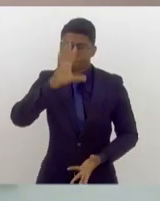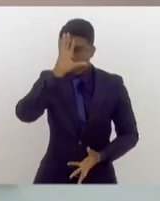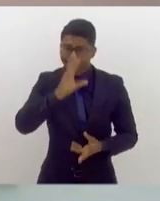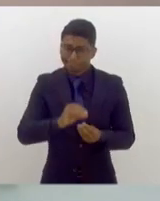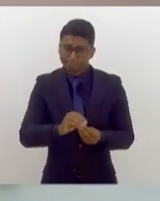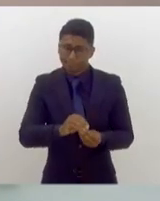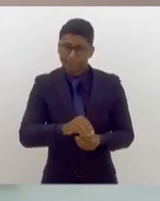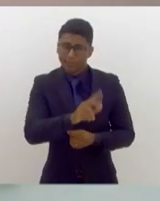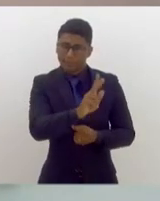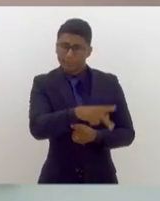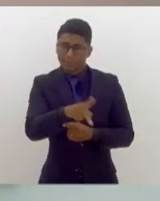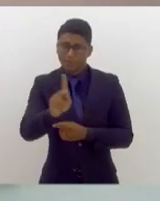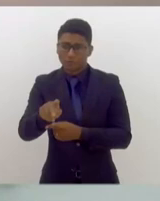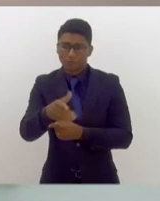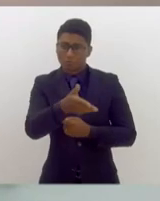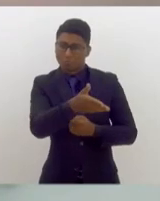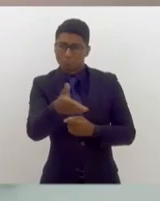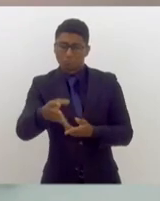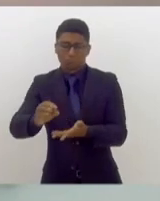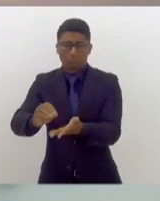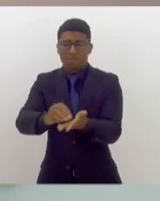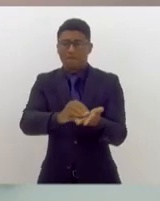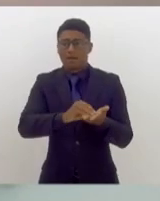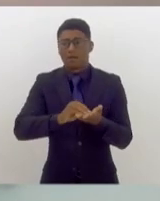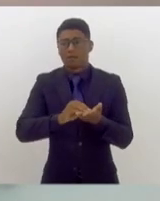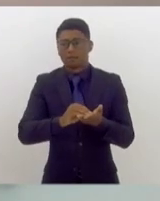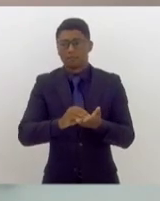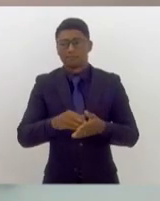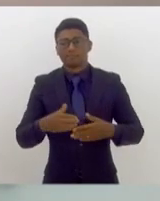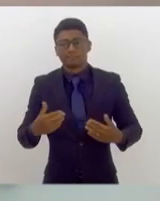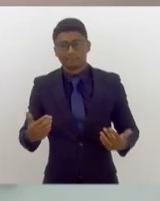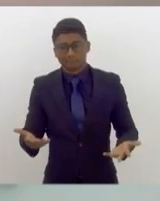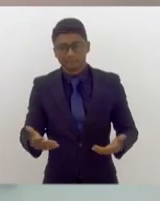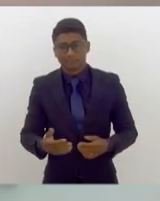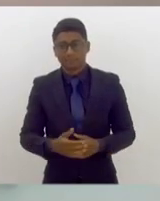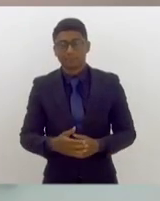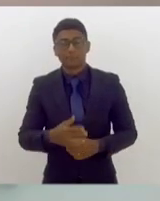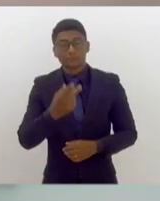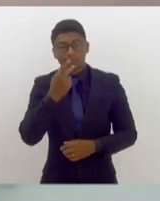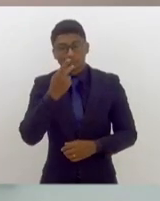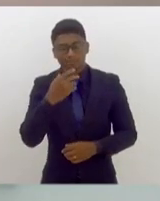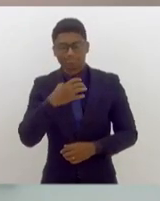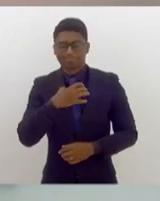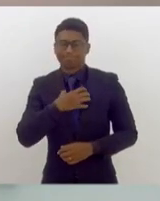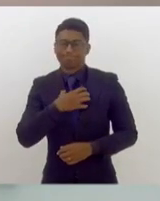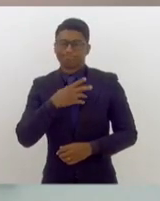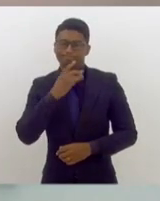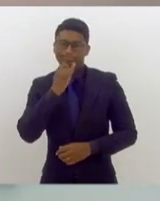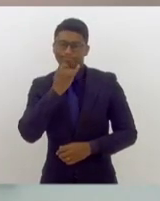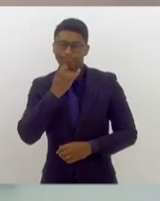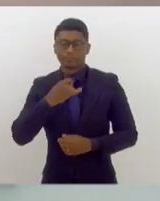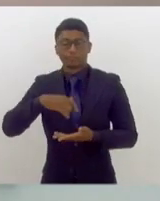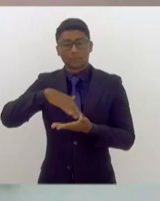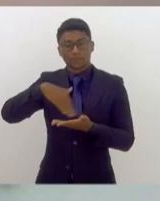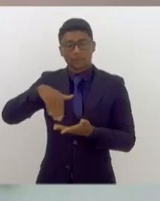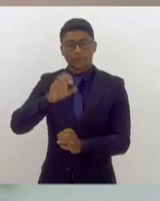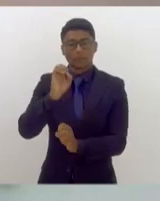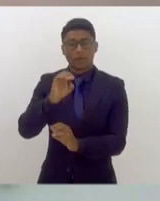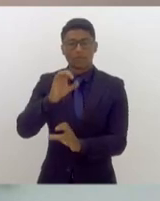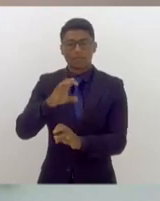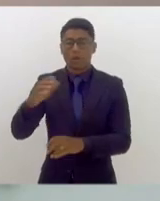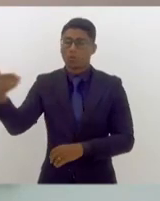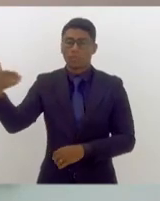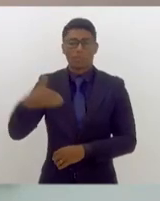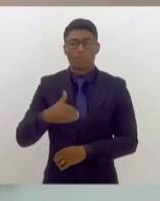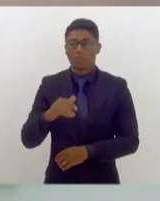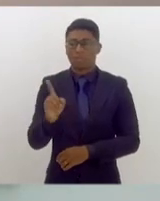dos estudantes, da sociedade civil, deixar aqui o meu lamento, né, da ausência da Secretaria de Educação,